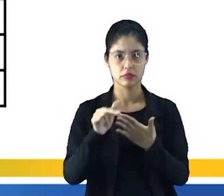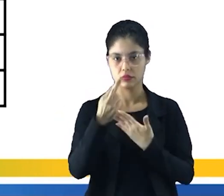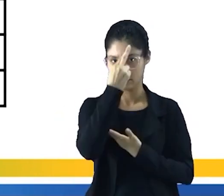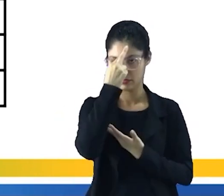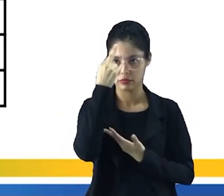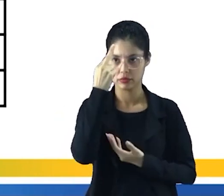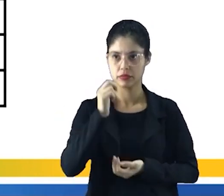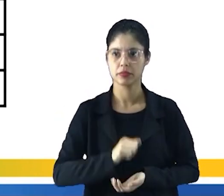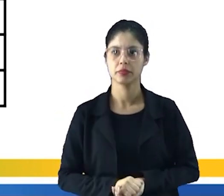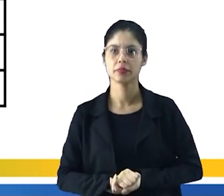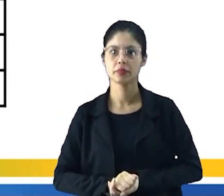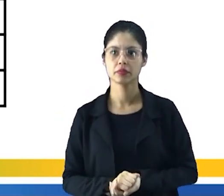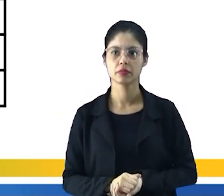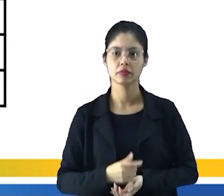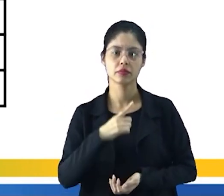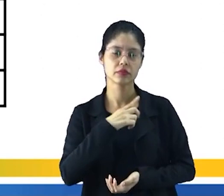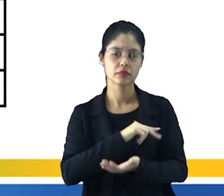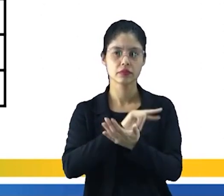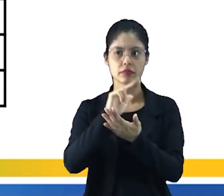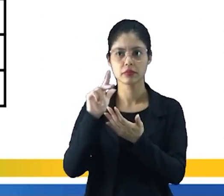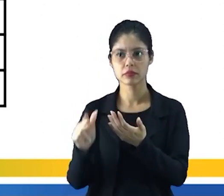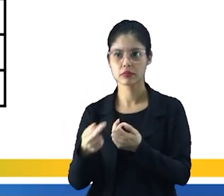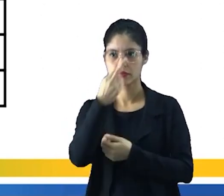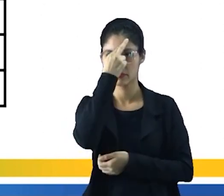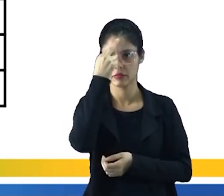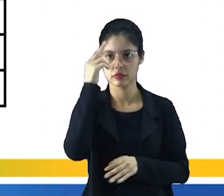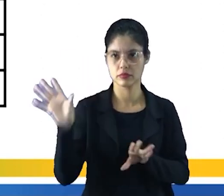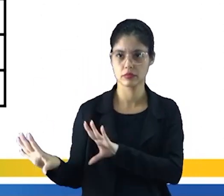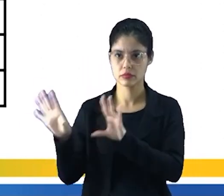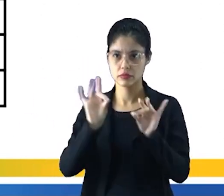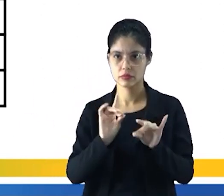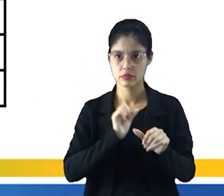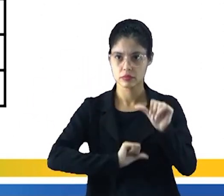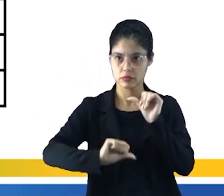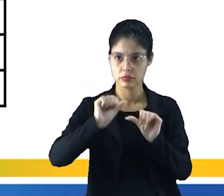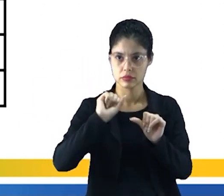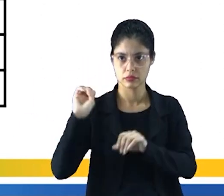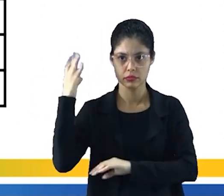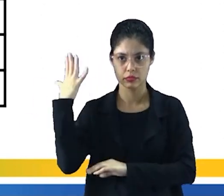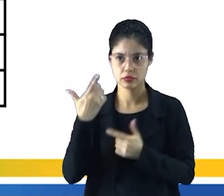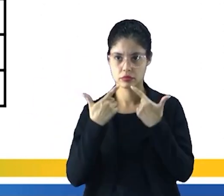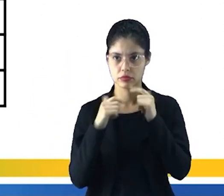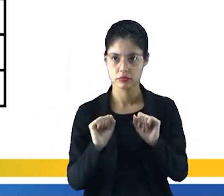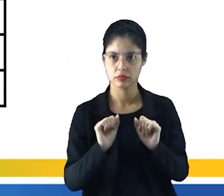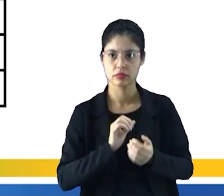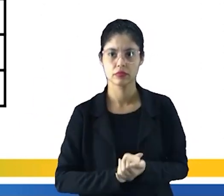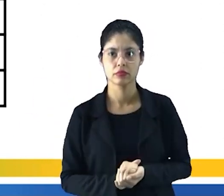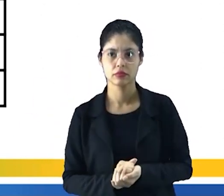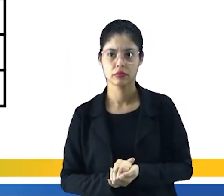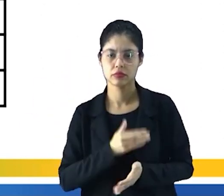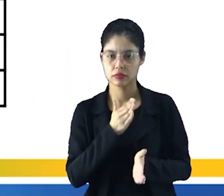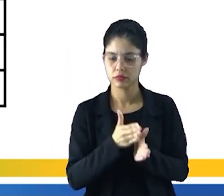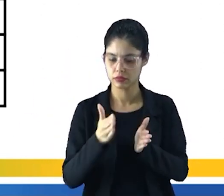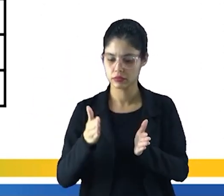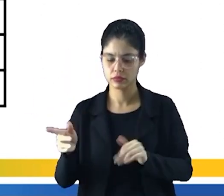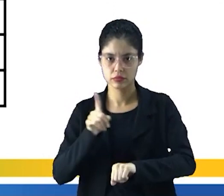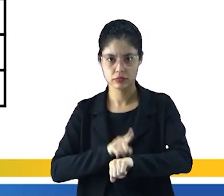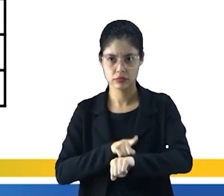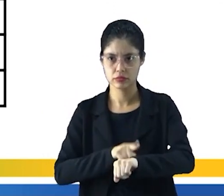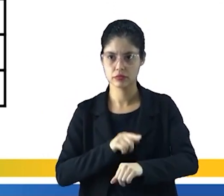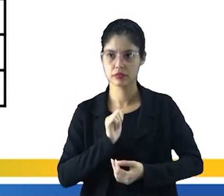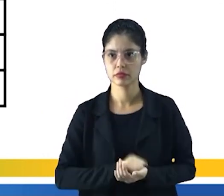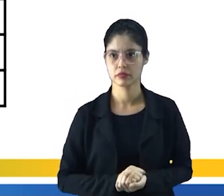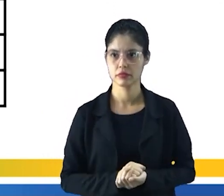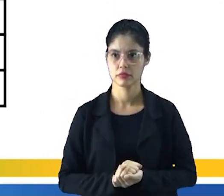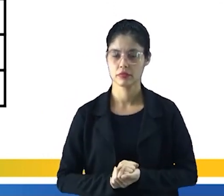variação histórica. Essas variações históricas tratam das mudanças ocorridas na língua com o decorrer do